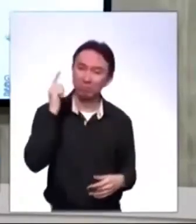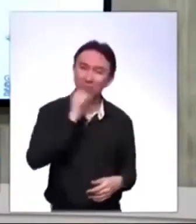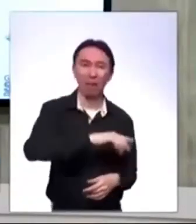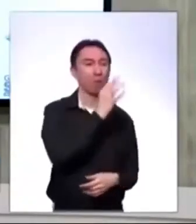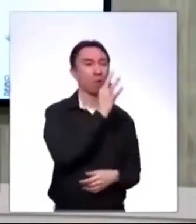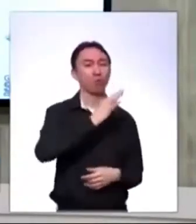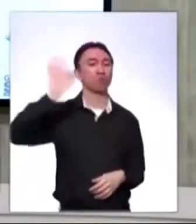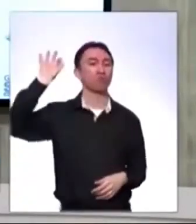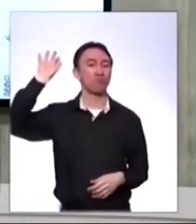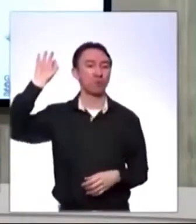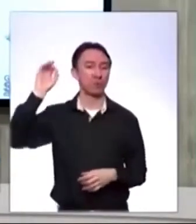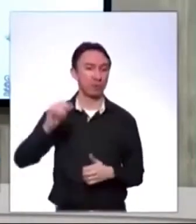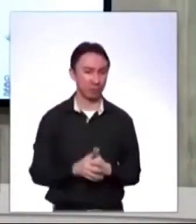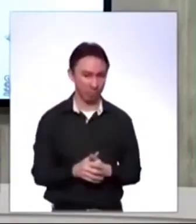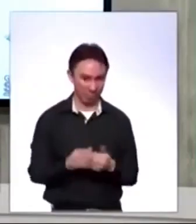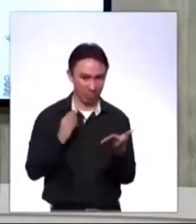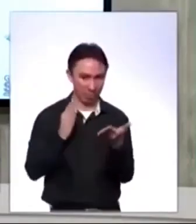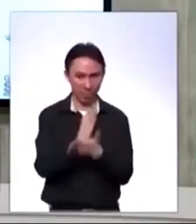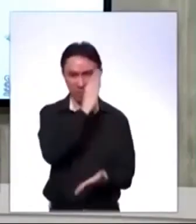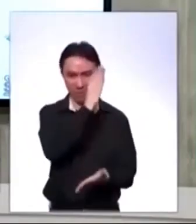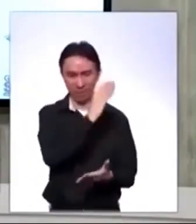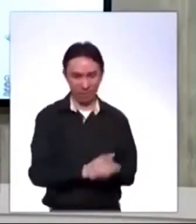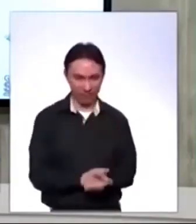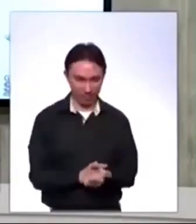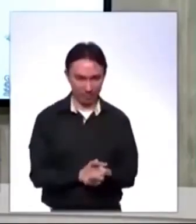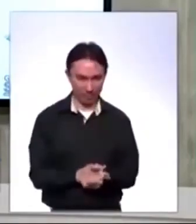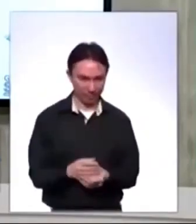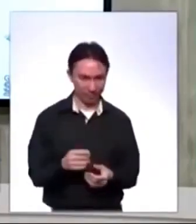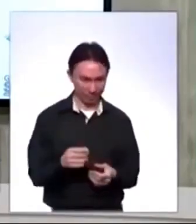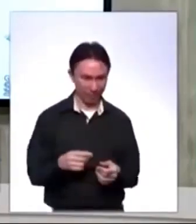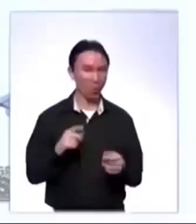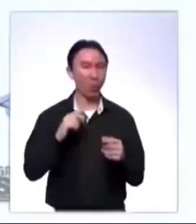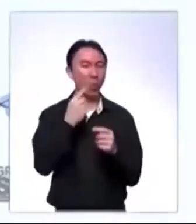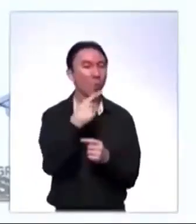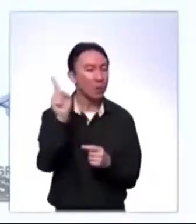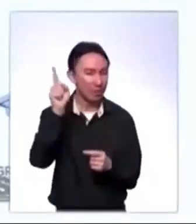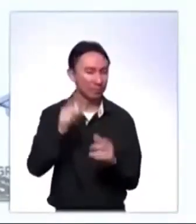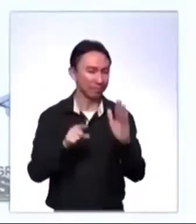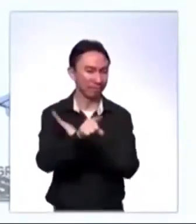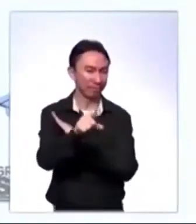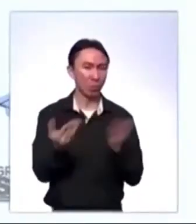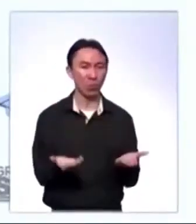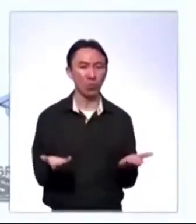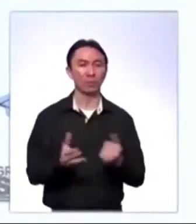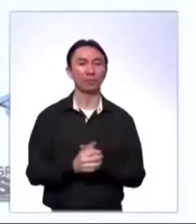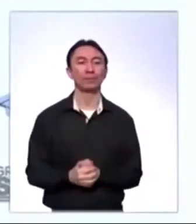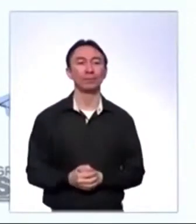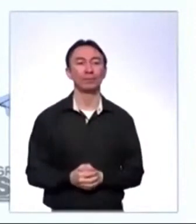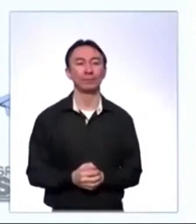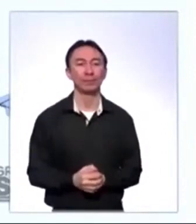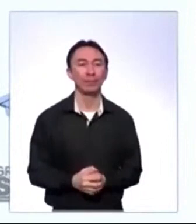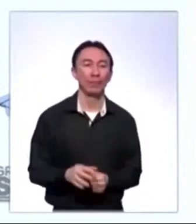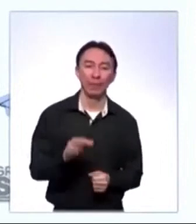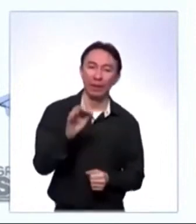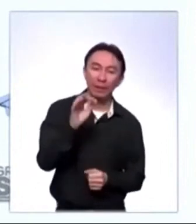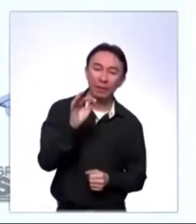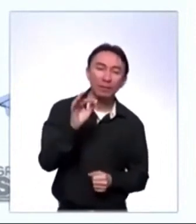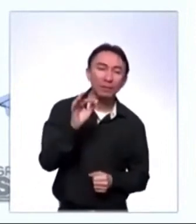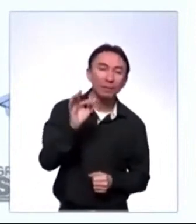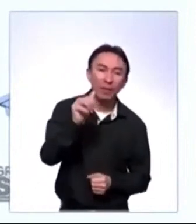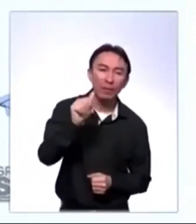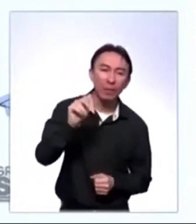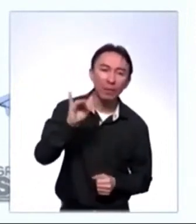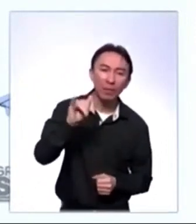arrasar. Vem em mim, Enem, vem em mim. Vamos fazer a última questão de hoje? Olha lá. Fabiana, revelando-se